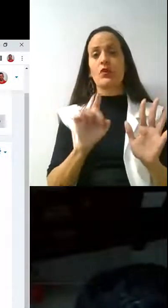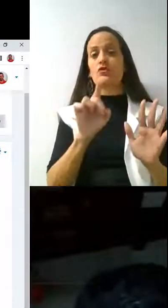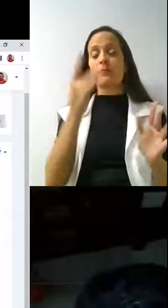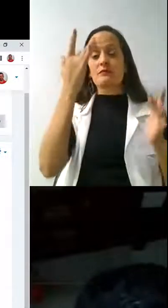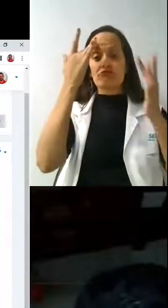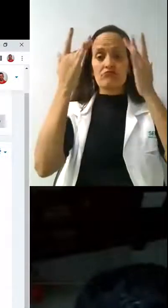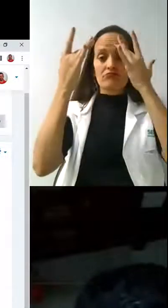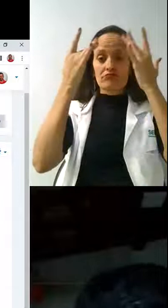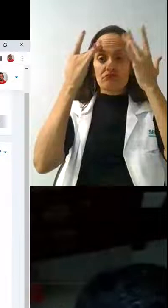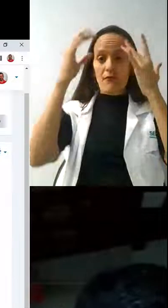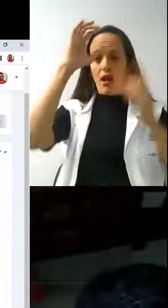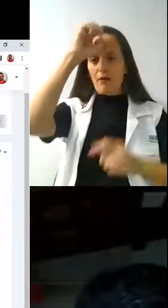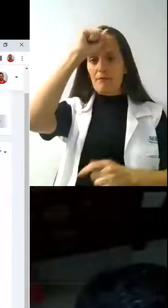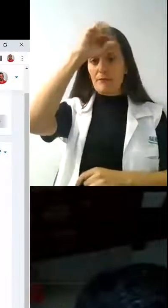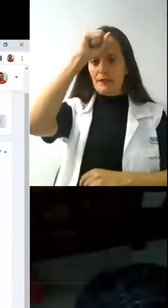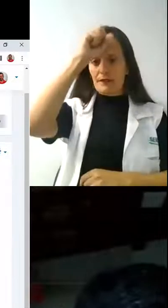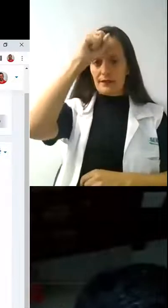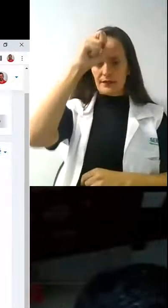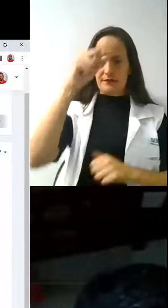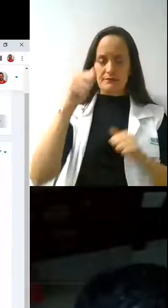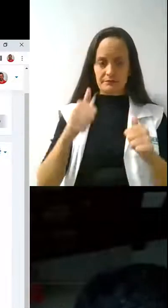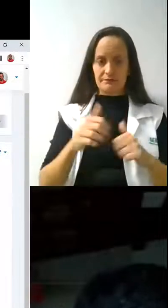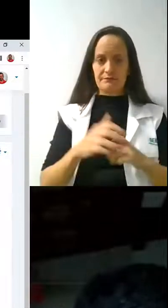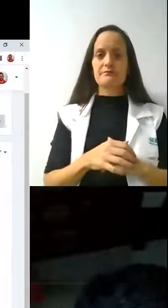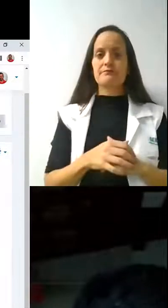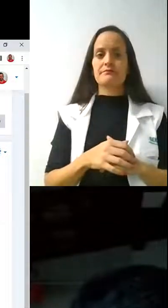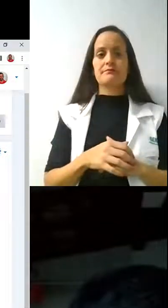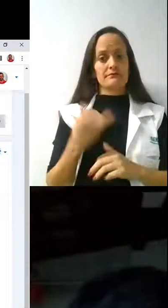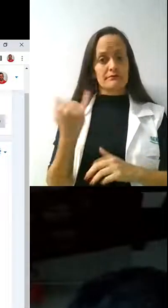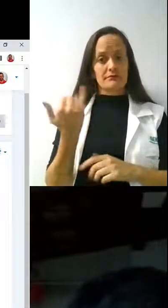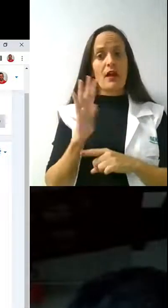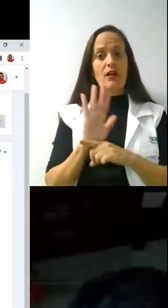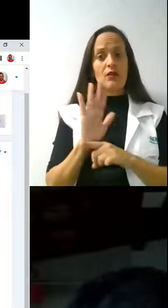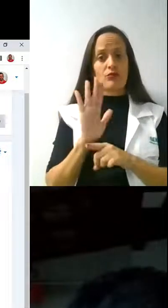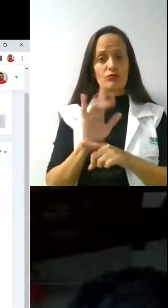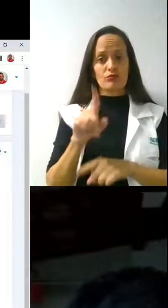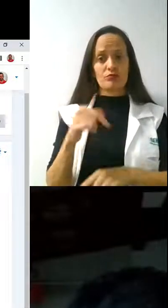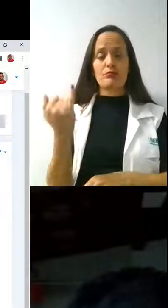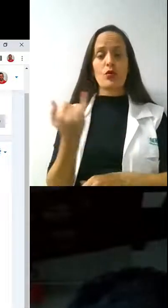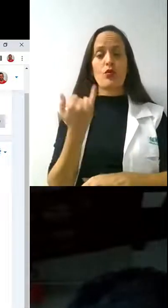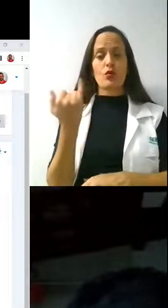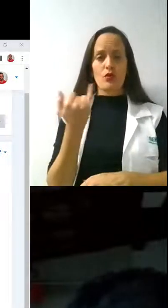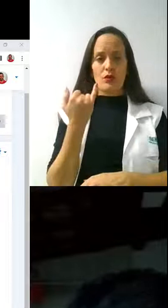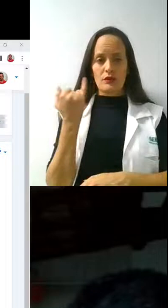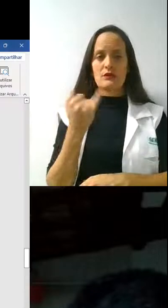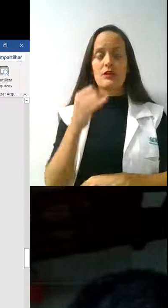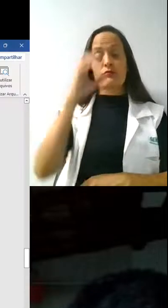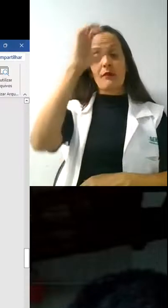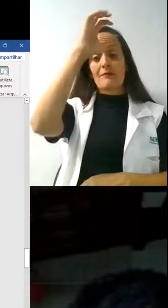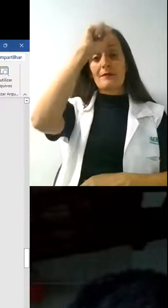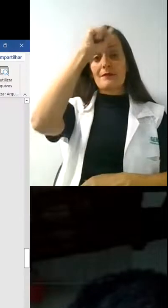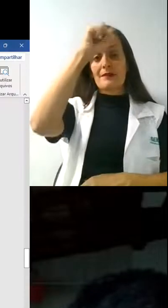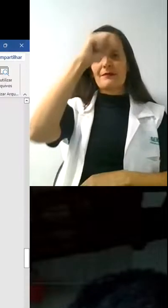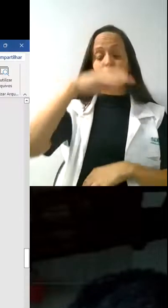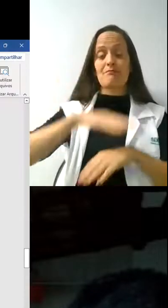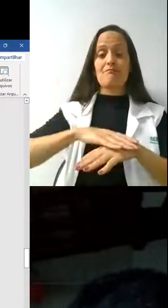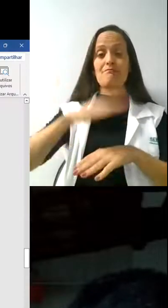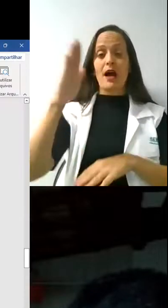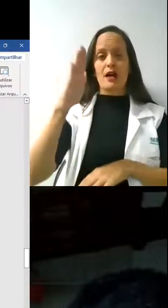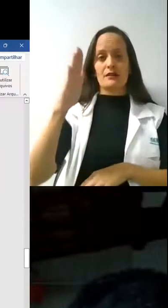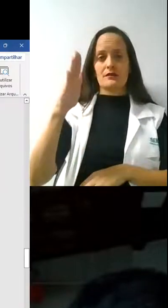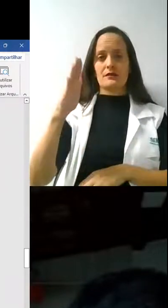o conteúdo, certo? Então, e ajuda também a resolver a situação de aprendizagem, certo? O que eu estou focando é na